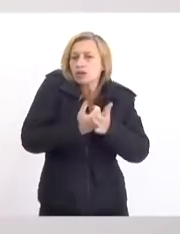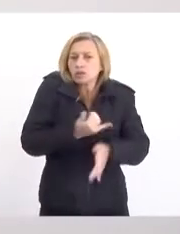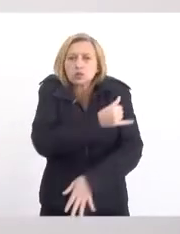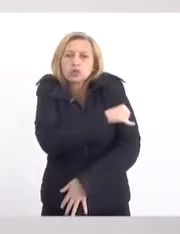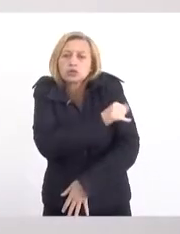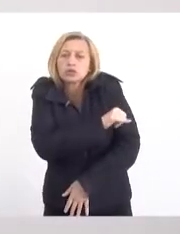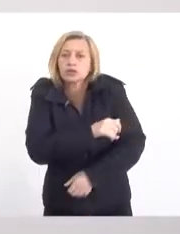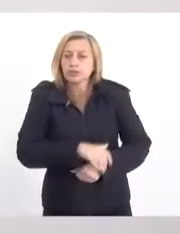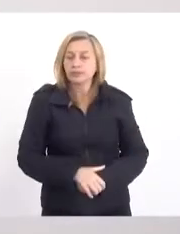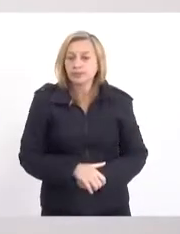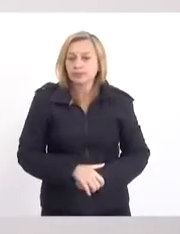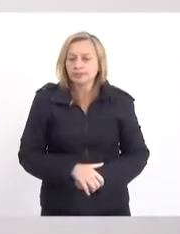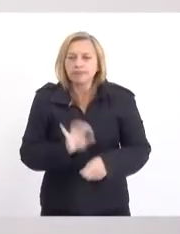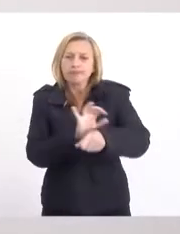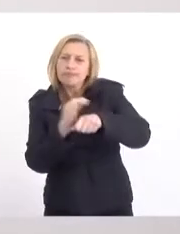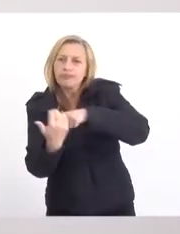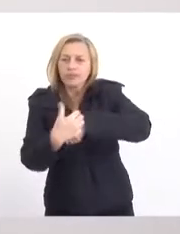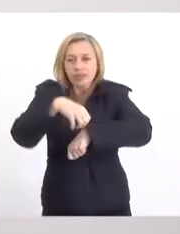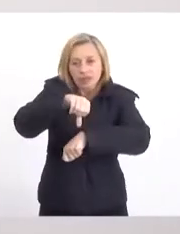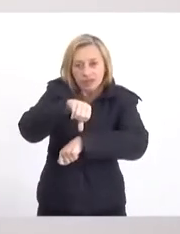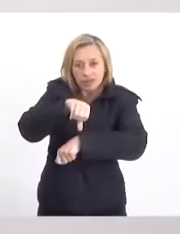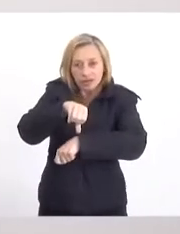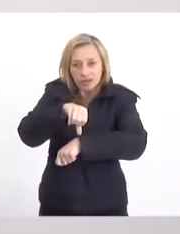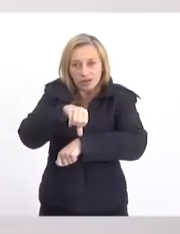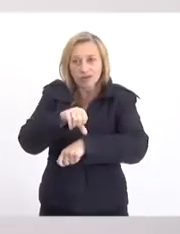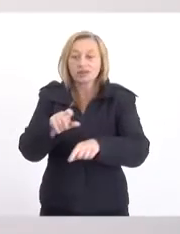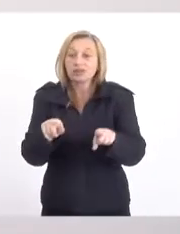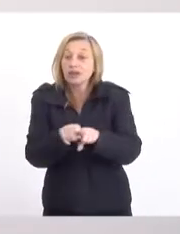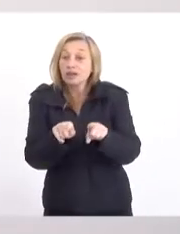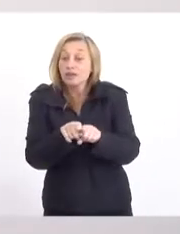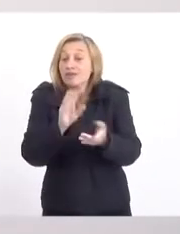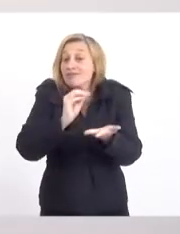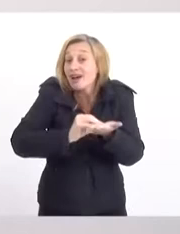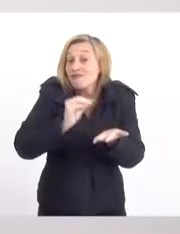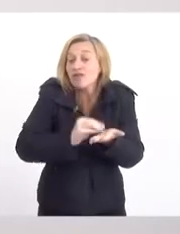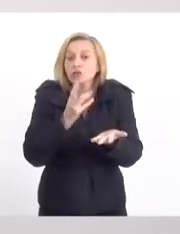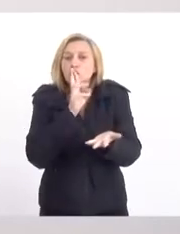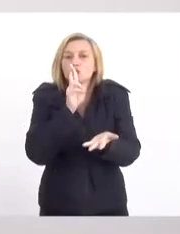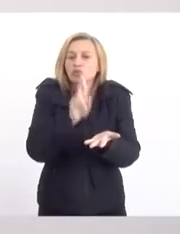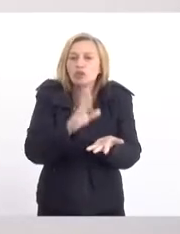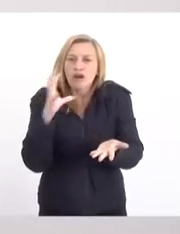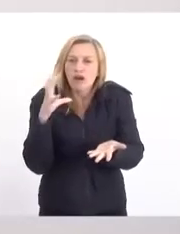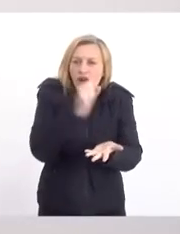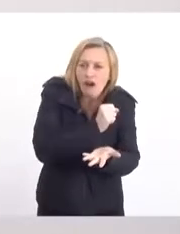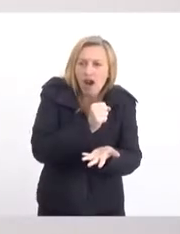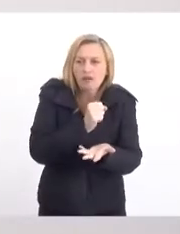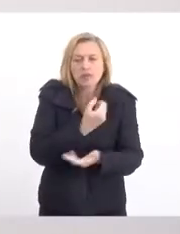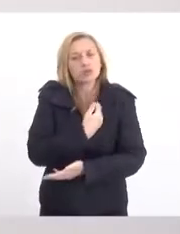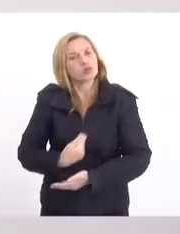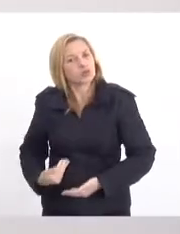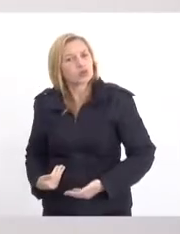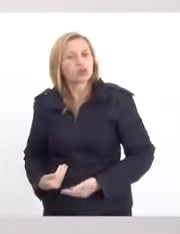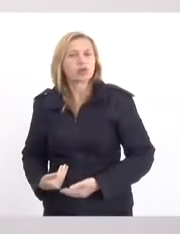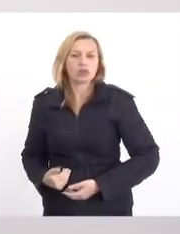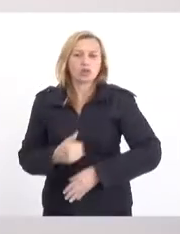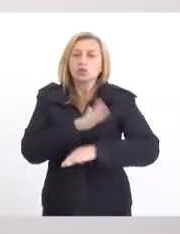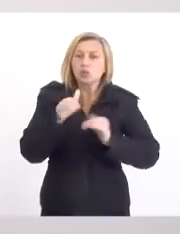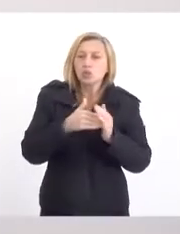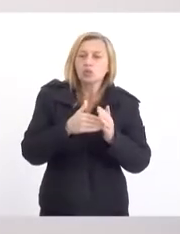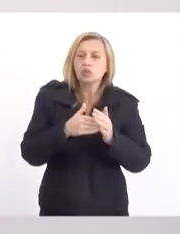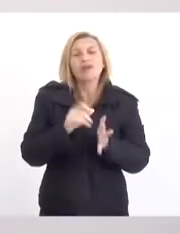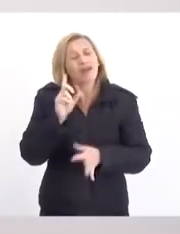Janeiro da Covid-19 e da falta de uma resposta imediata dos governos